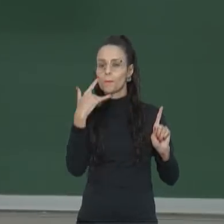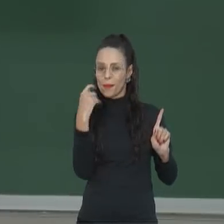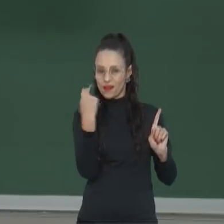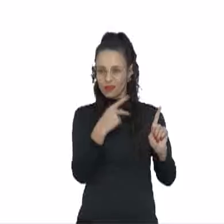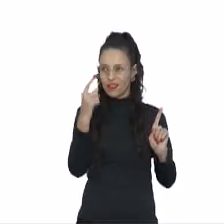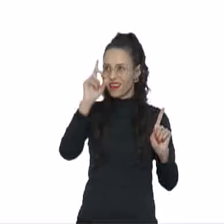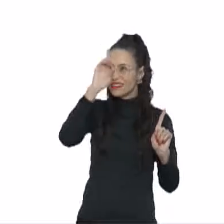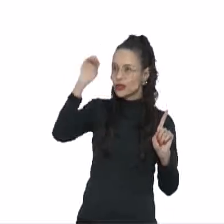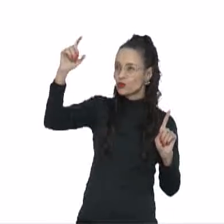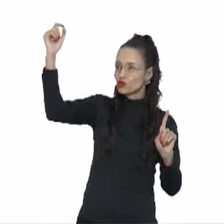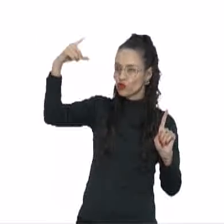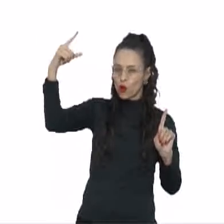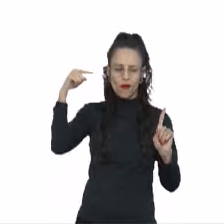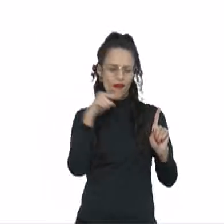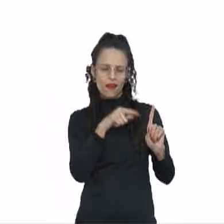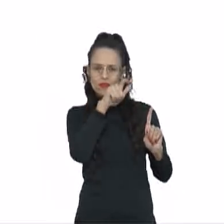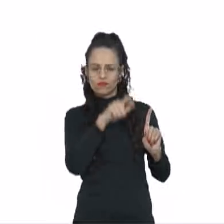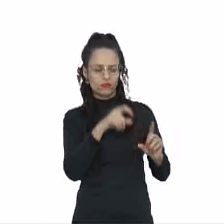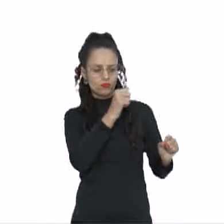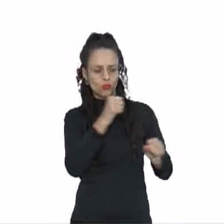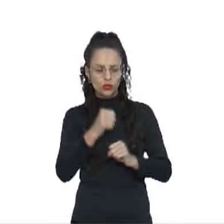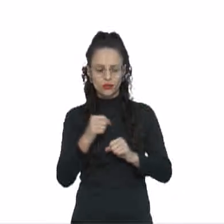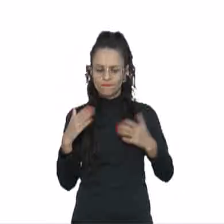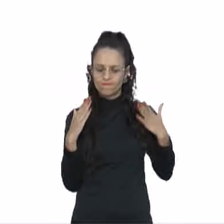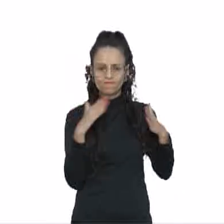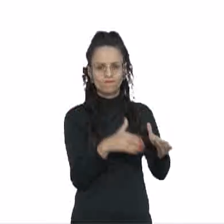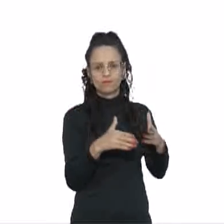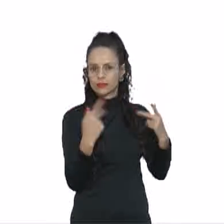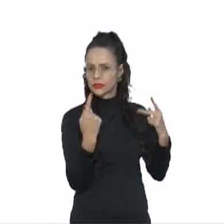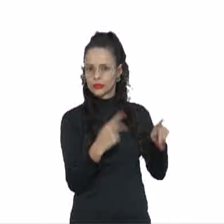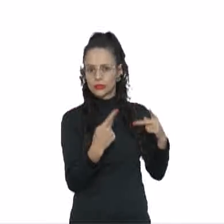inca, e tinha todo o poder centralizado em suas mãos. Então, tinha